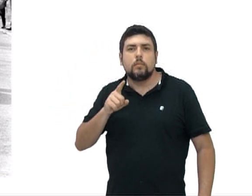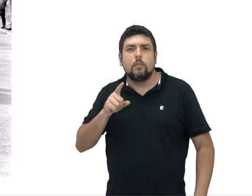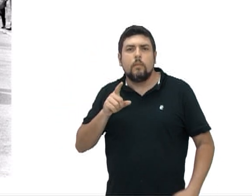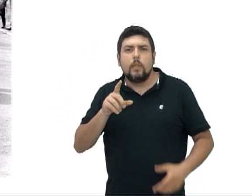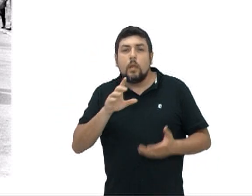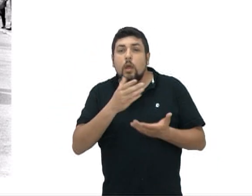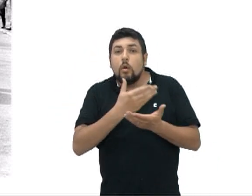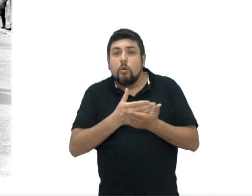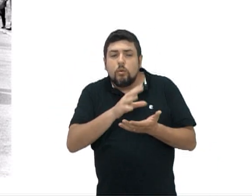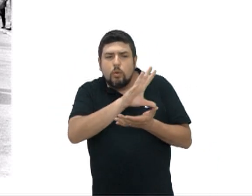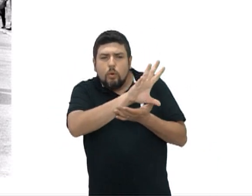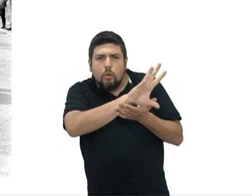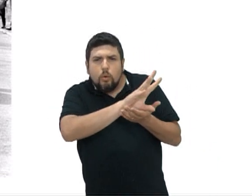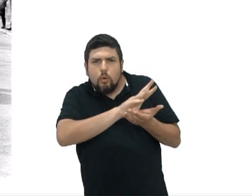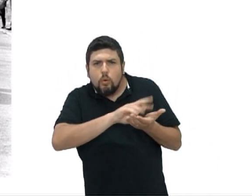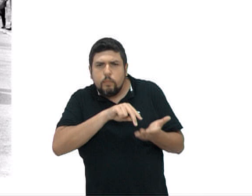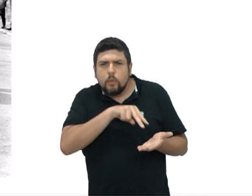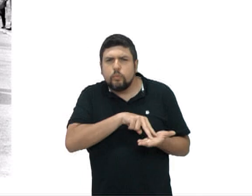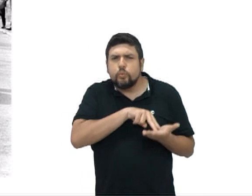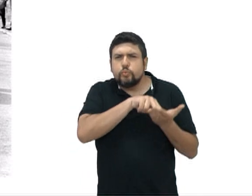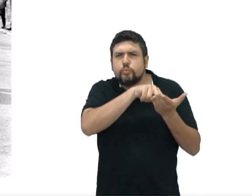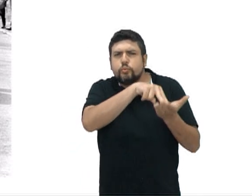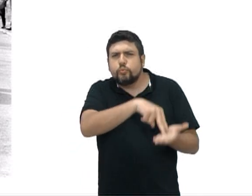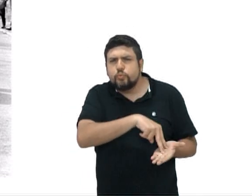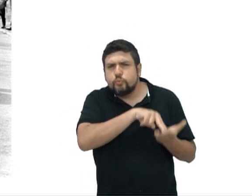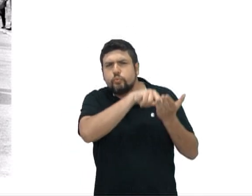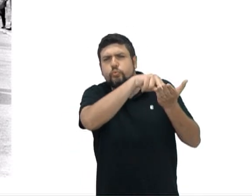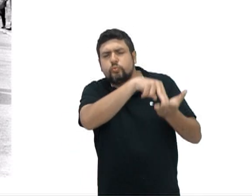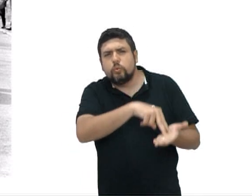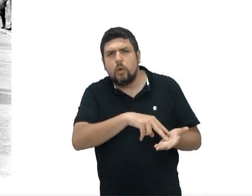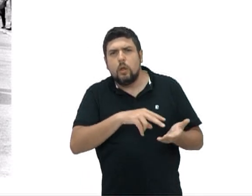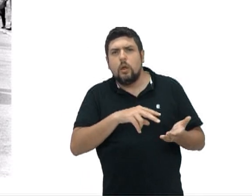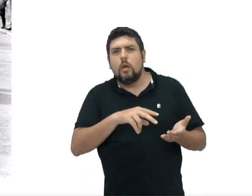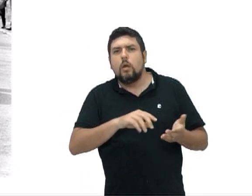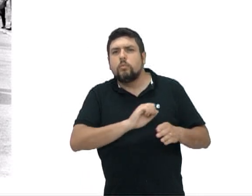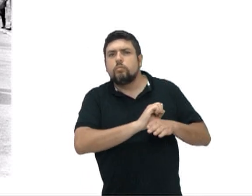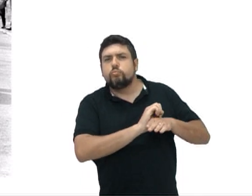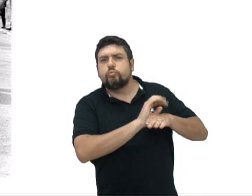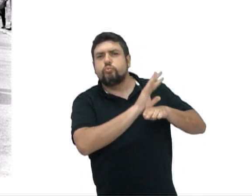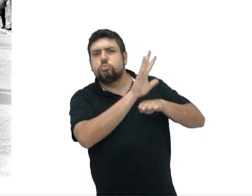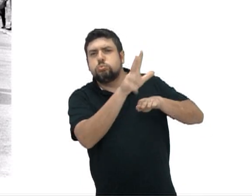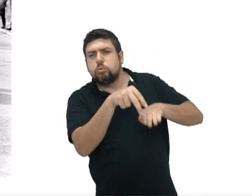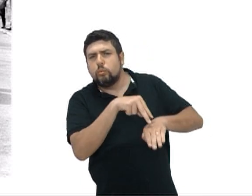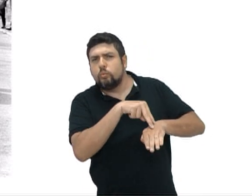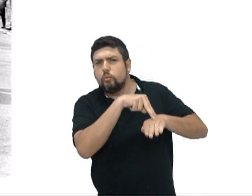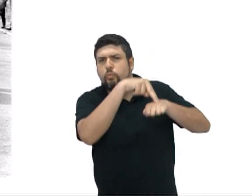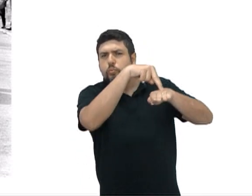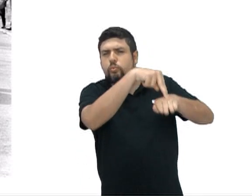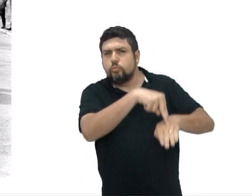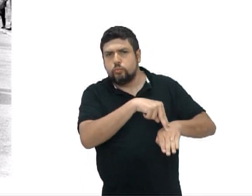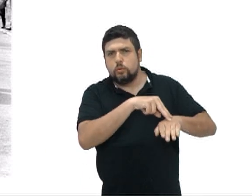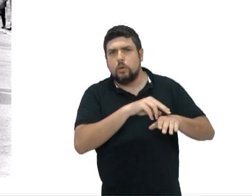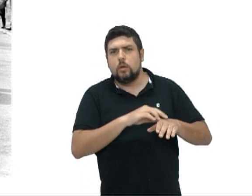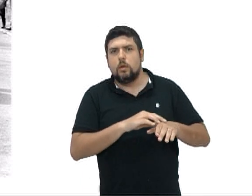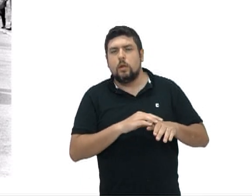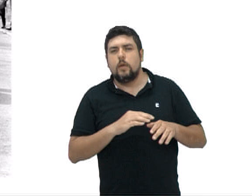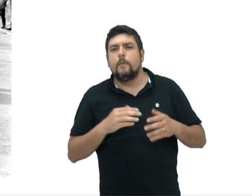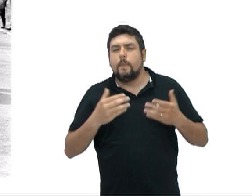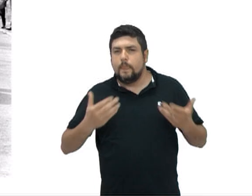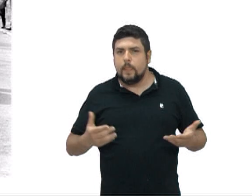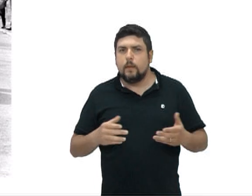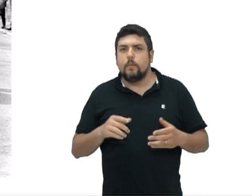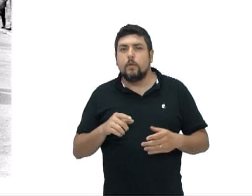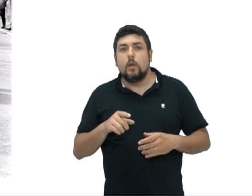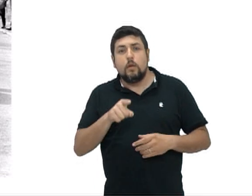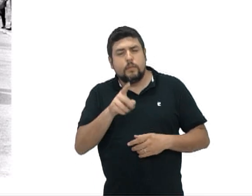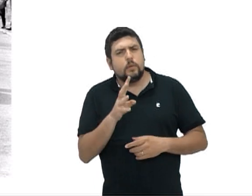a Califórnia, você talvez já tenha ouvido falar, que ele é muito conhecido por ser um esporte, ter como esporte o surf, né?